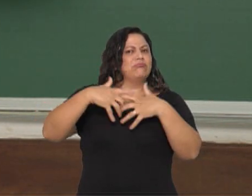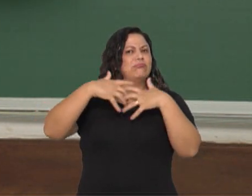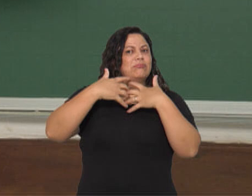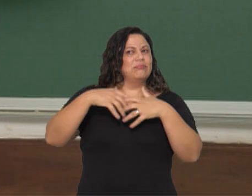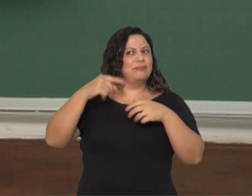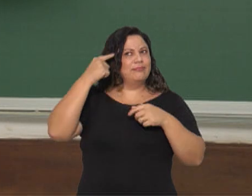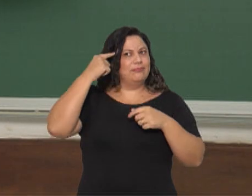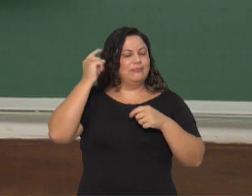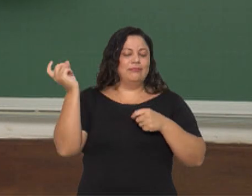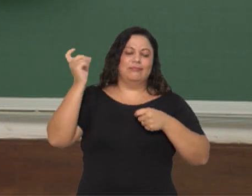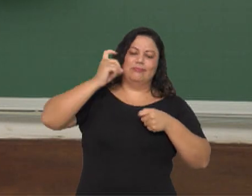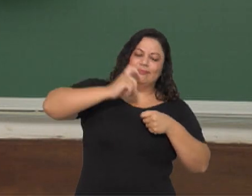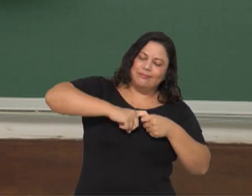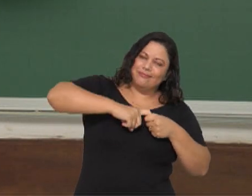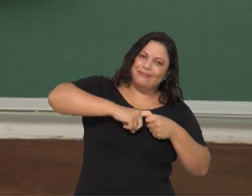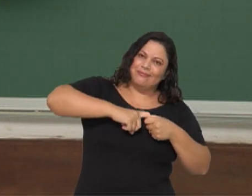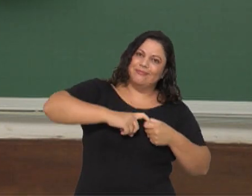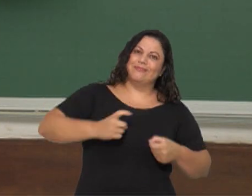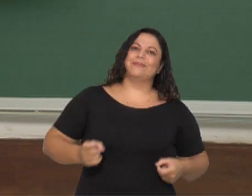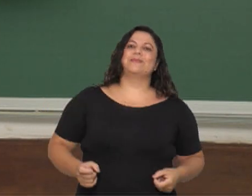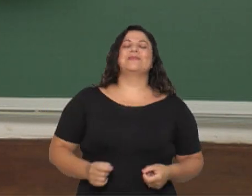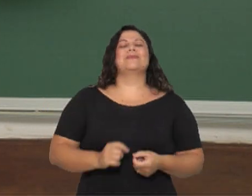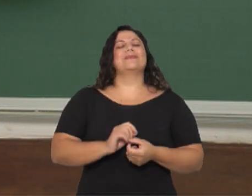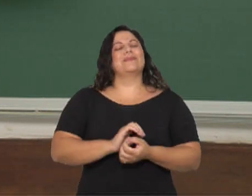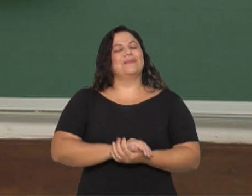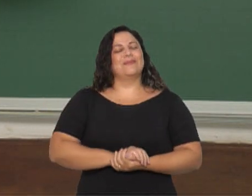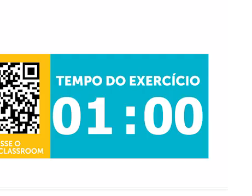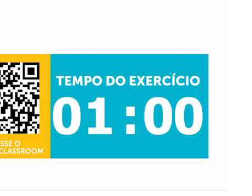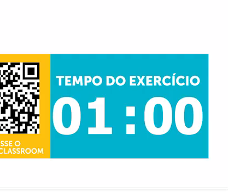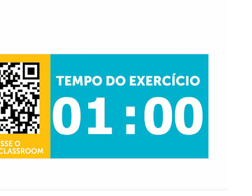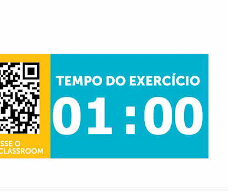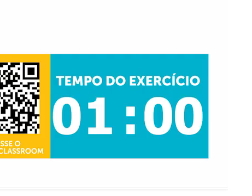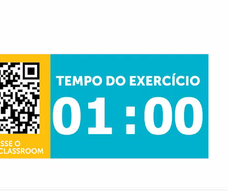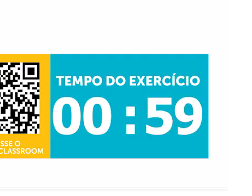pouquinho e já seguimos com aí nossa discussão.